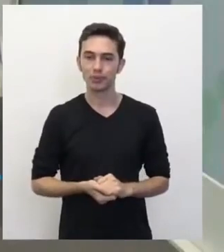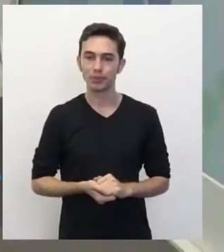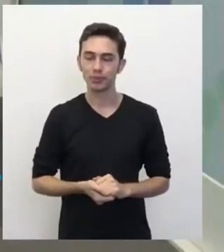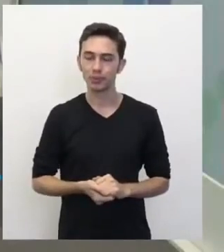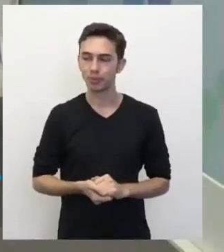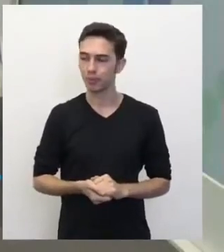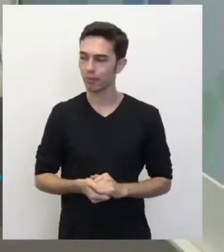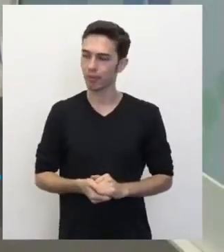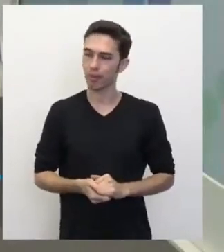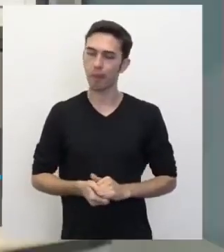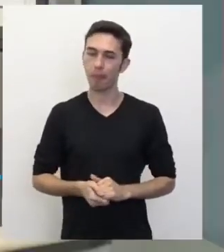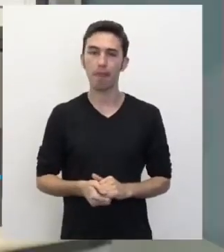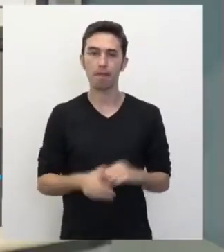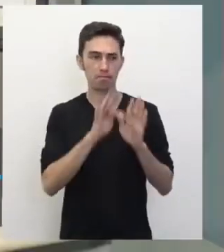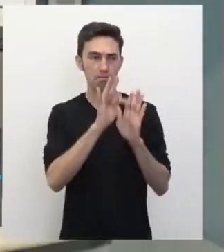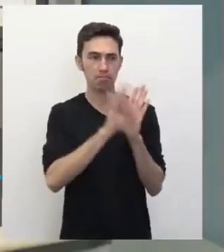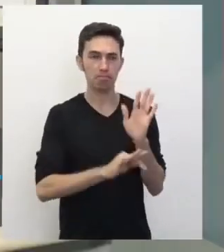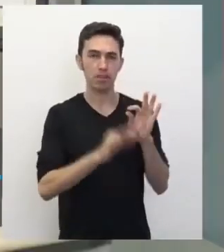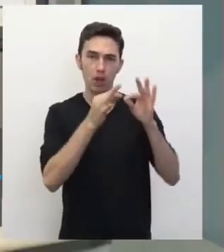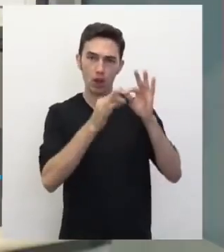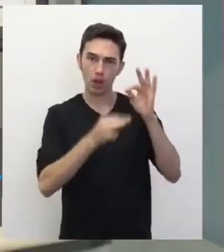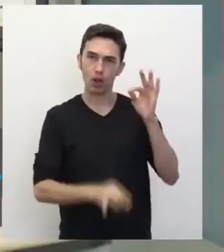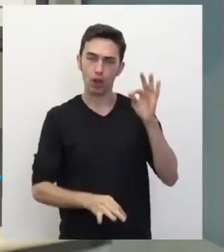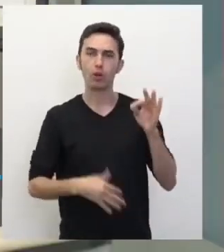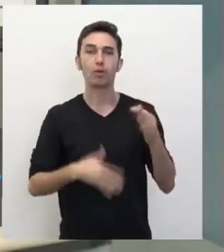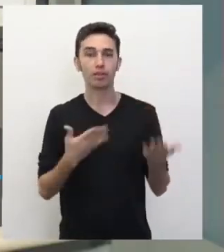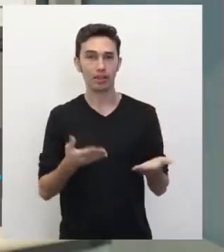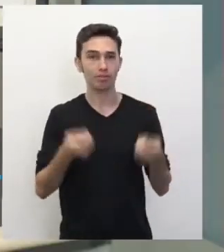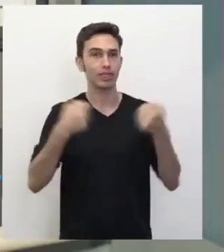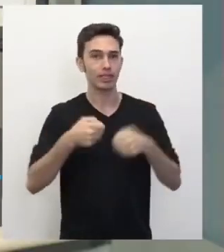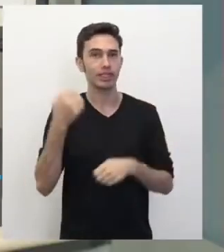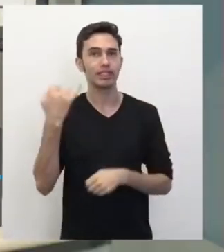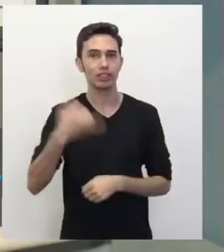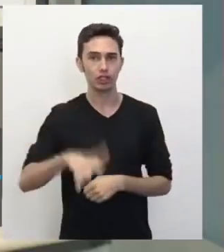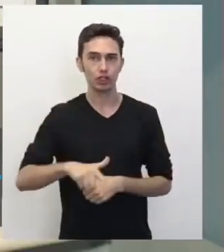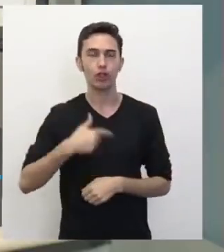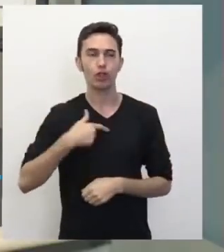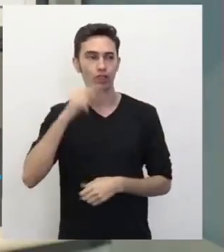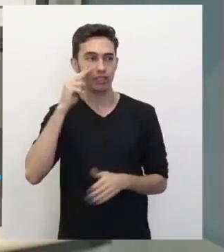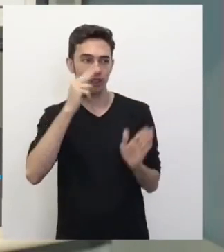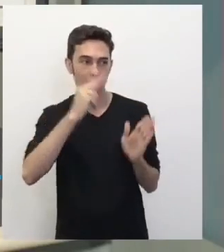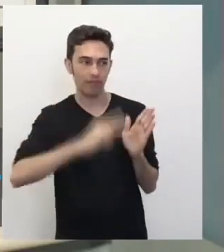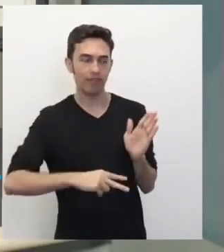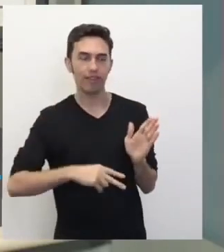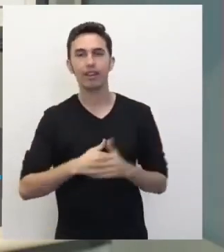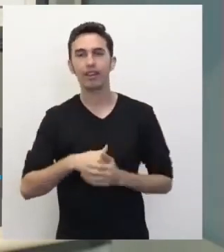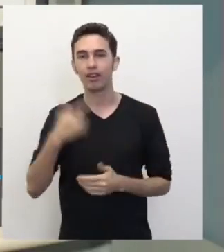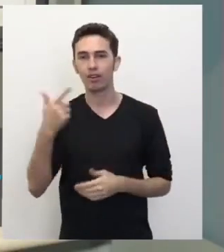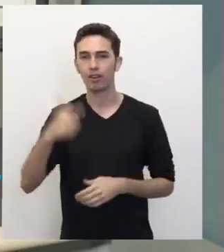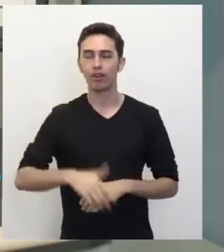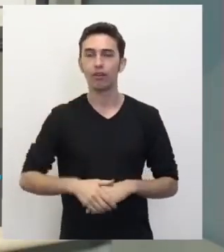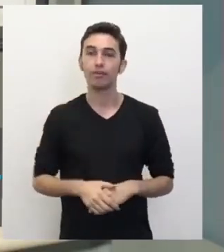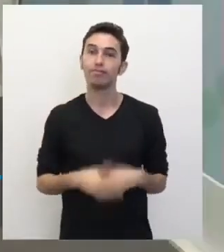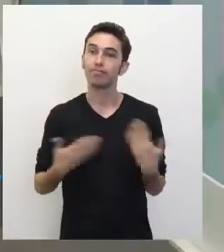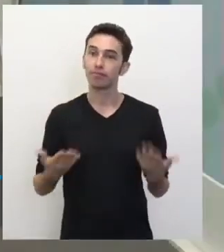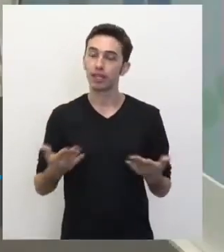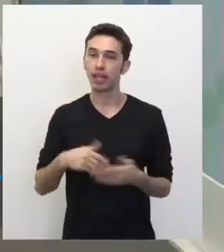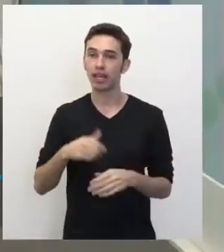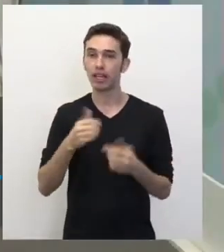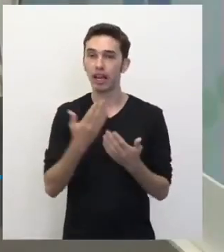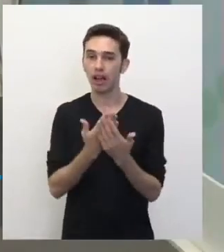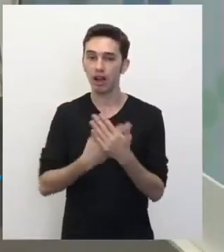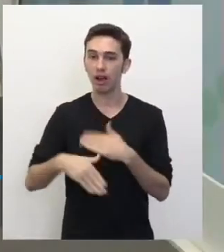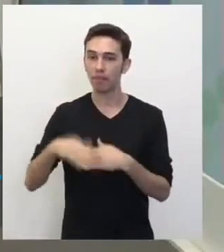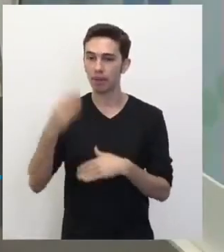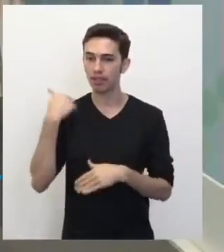Muito bem, textinho longo aí, né? Por isso que vale a pena a gente reproduzi-lo novamente. Aí é o seguinte, gente, na aula passada, eu vou